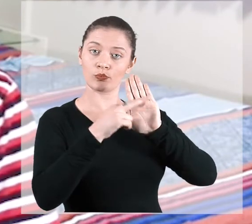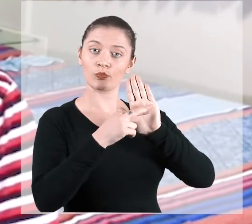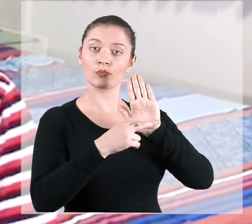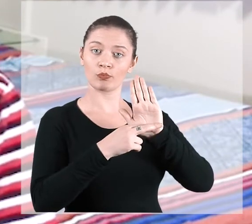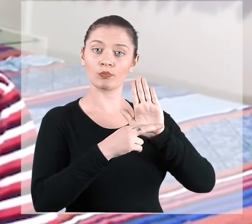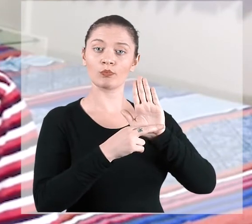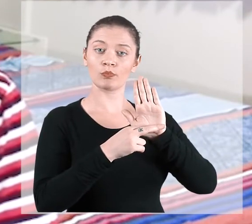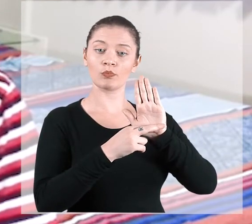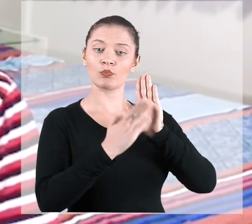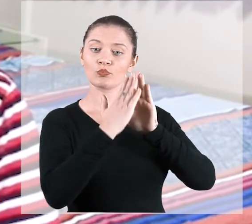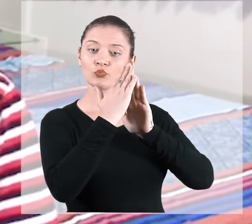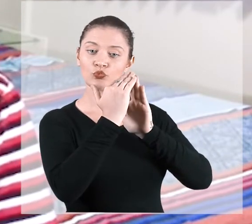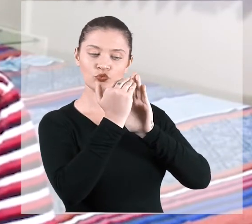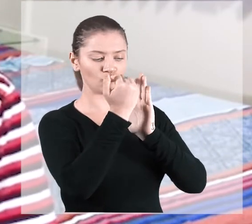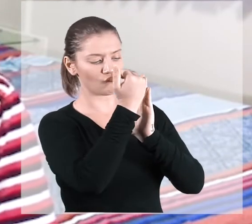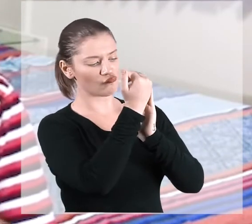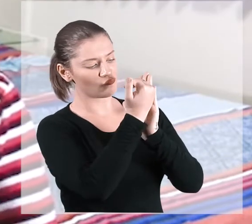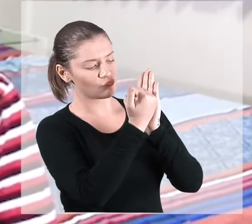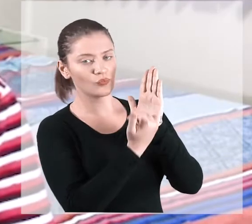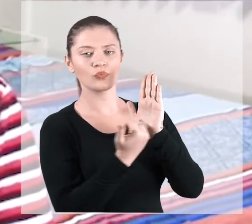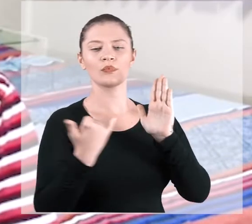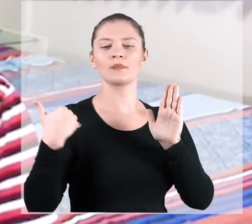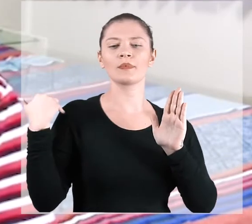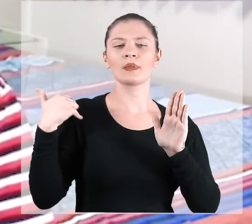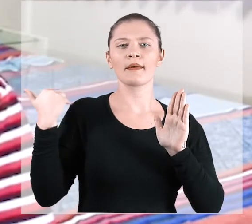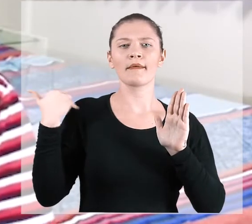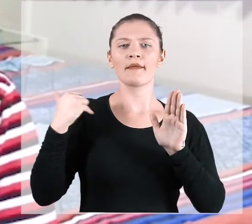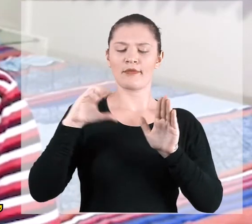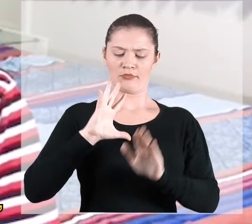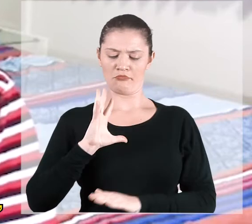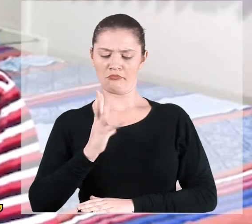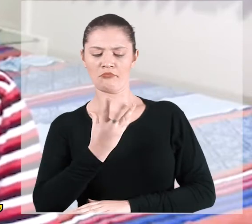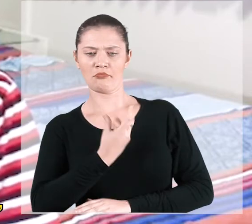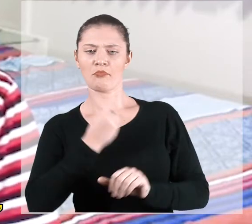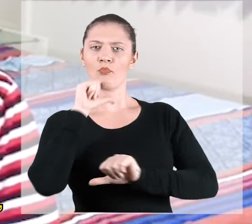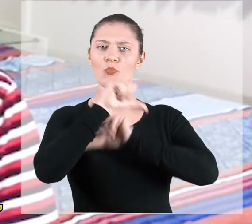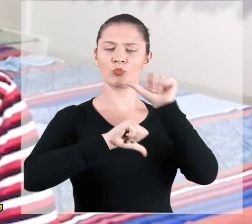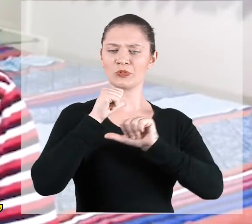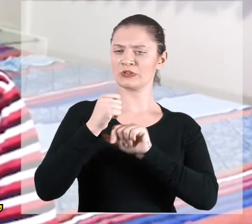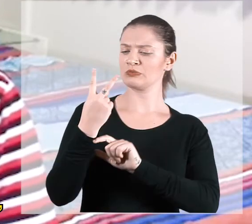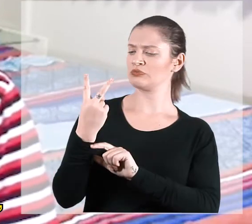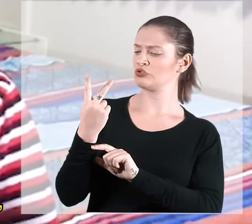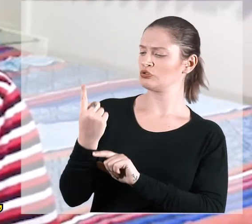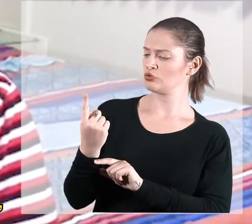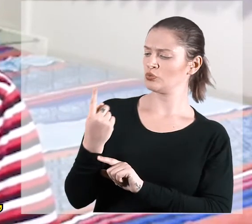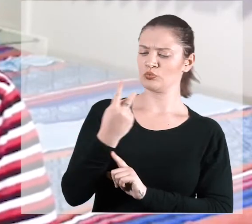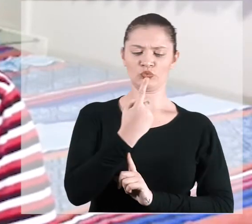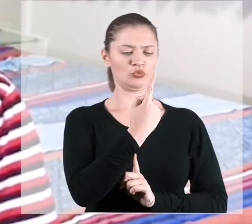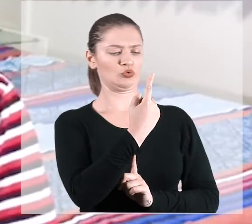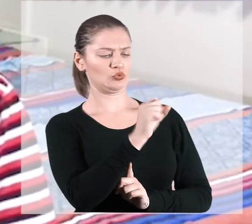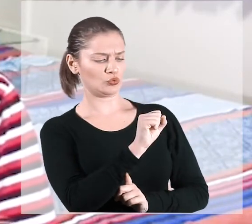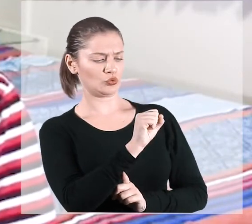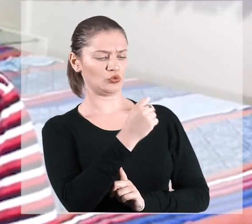saiu diminuindo a idade de transição entre os transexuais de 21 para 18, de 18 para 16,